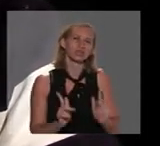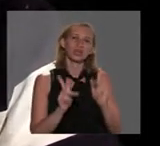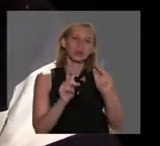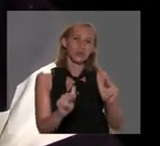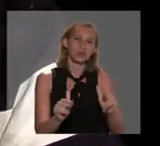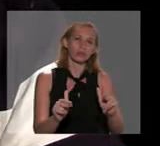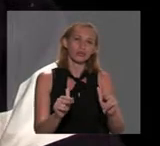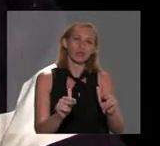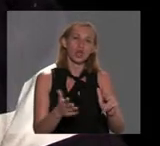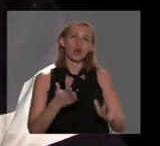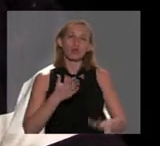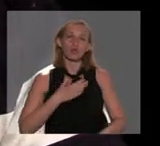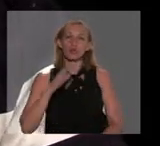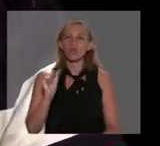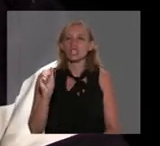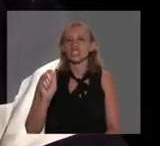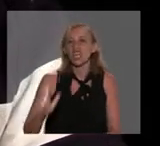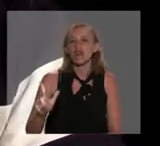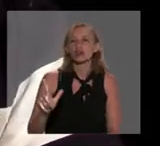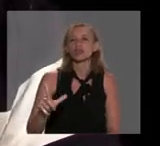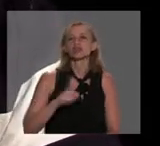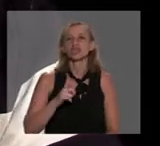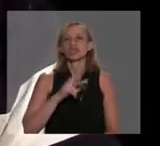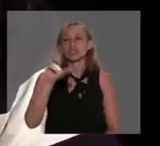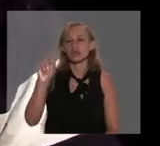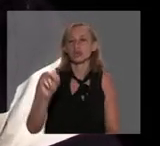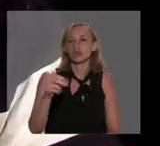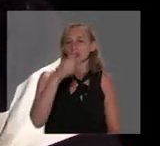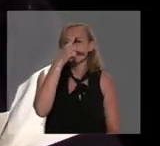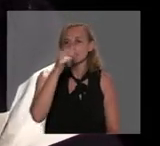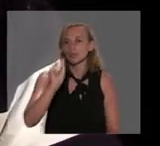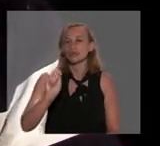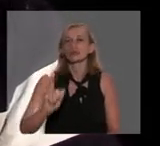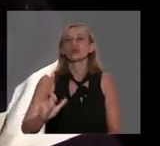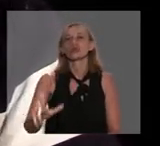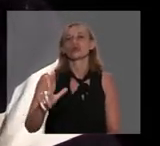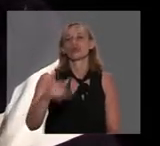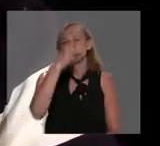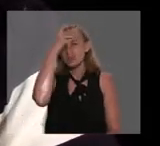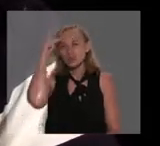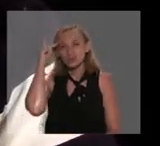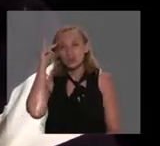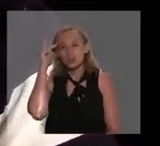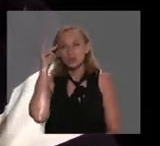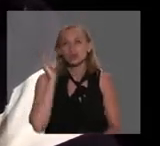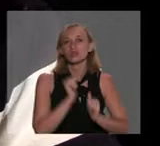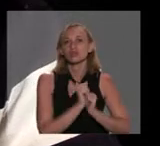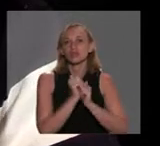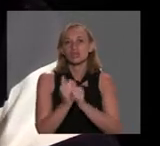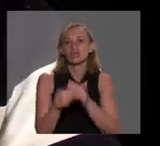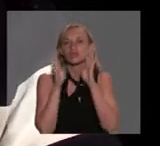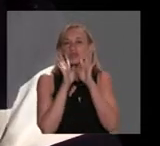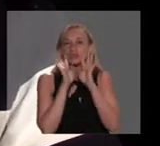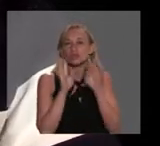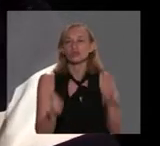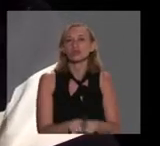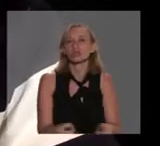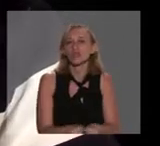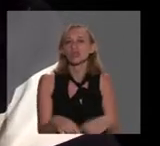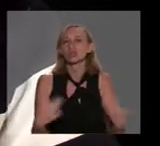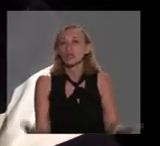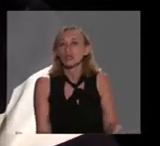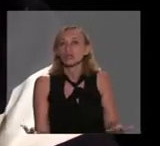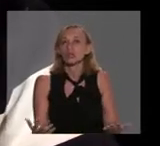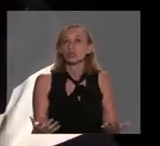eles vão falando. É a mesma fala. O meu canal tem 50 mil pessoas, na minha página tem 50